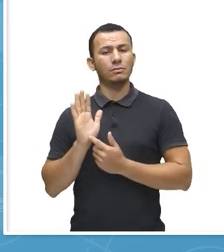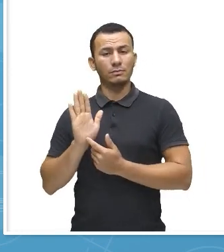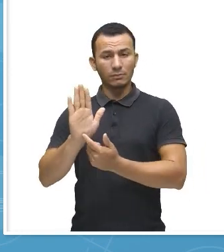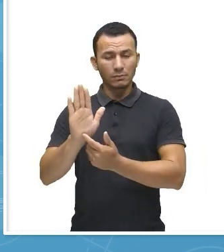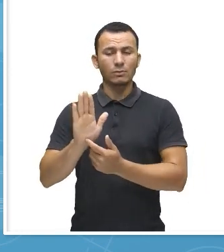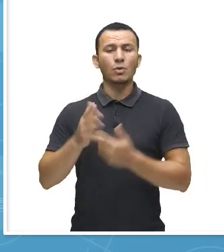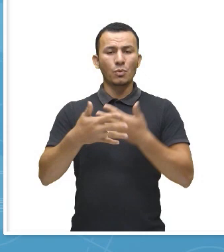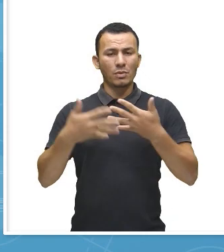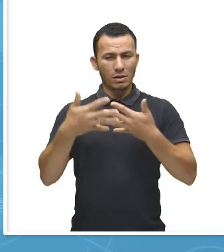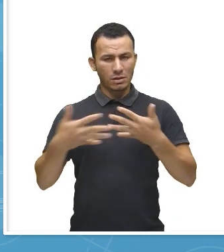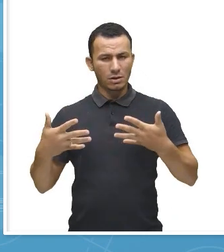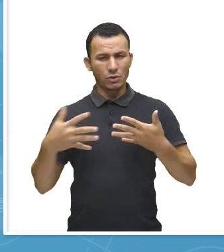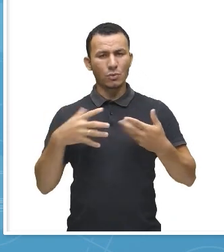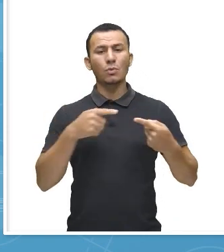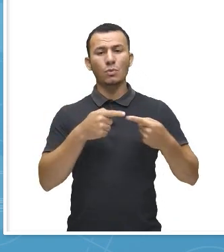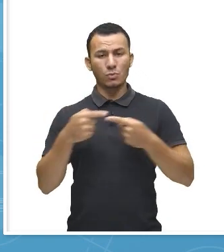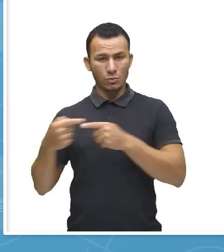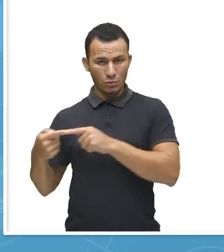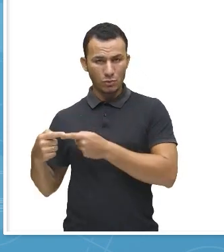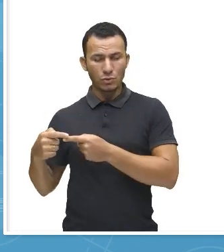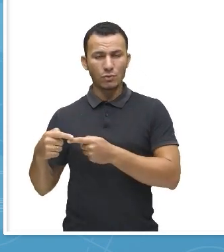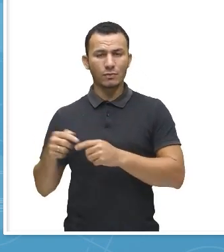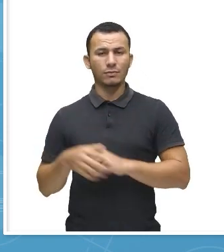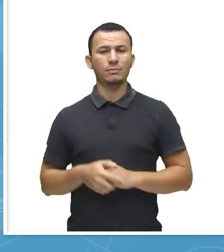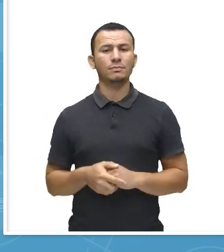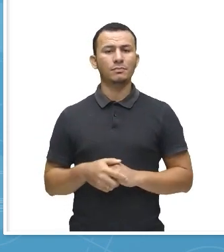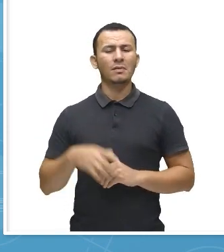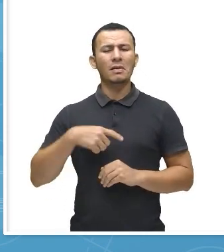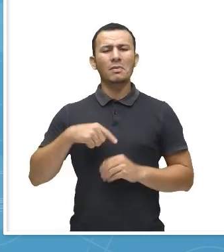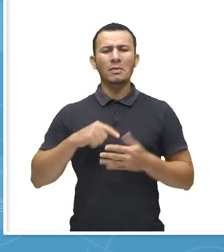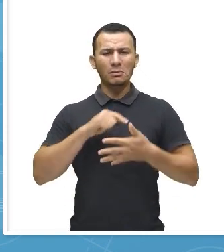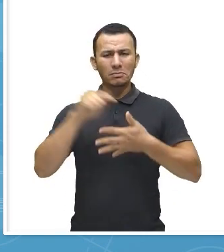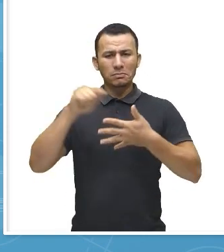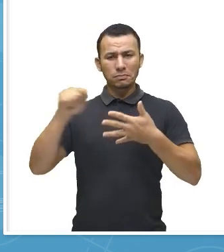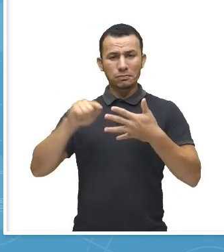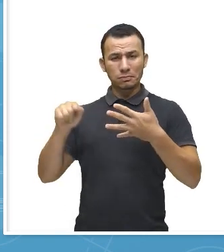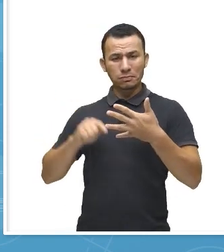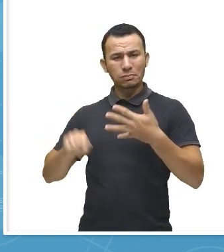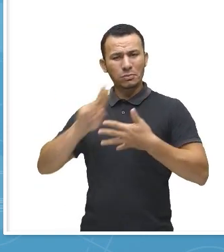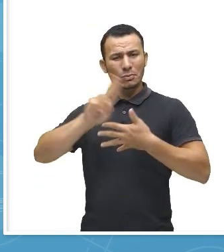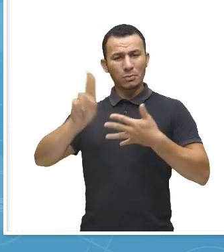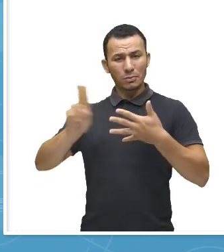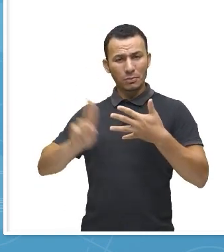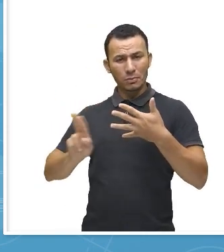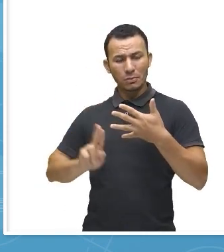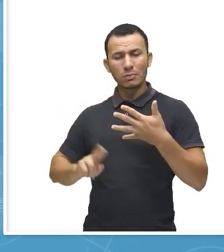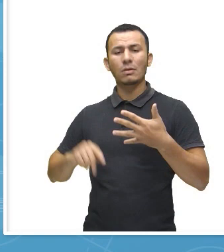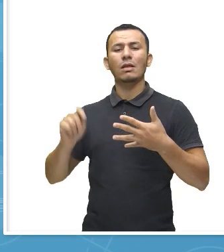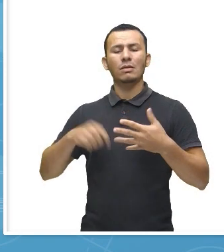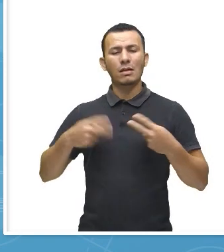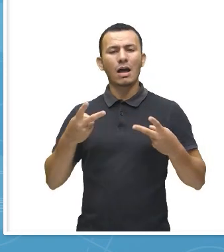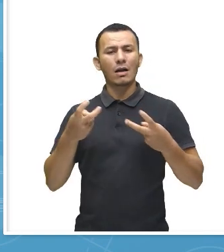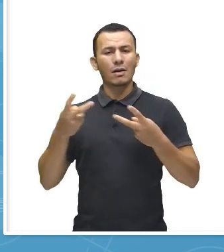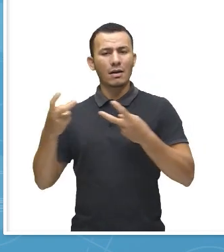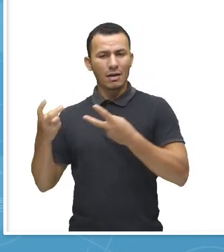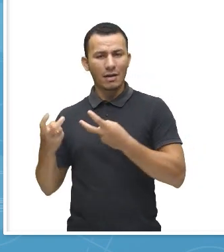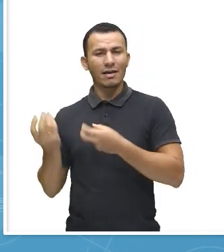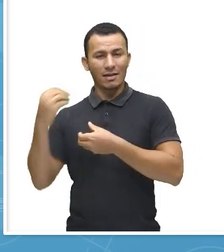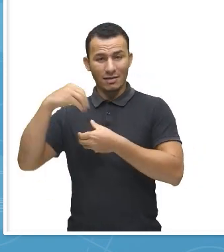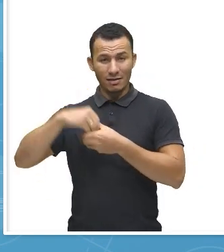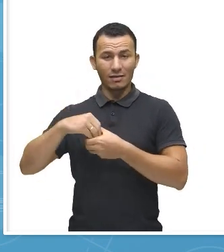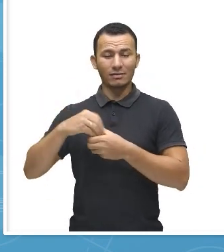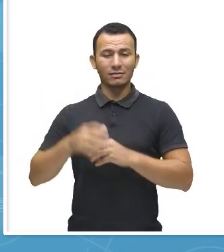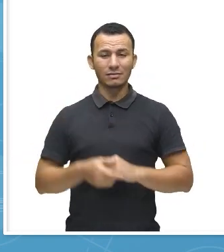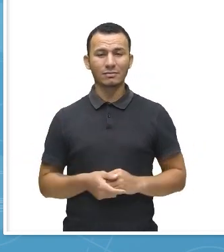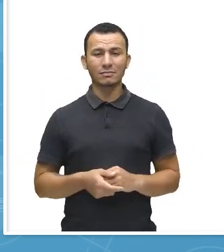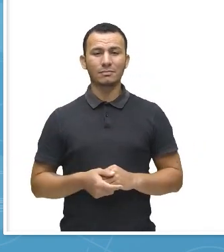tecido conjuntivo. A gente tem um recorte ali do tecido conjuntivo e a gente consegue observar alguns dos componentes que ele possui.